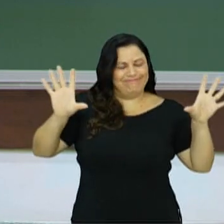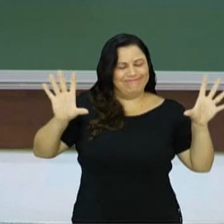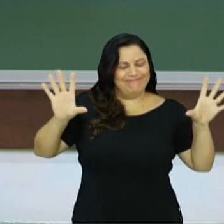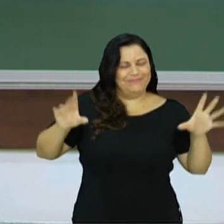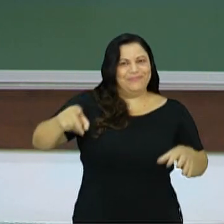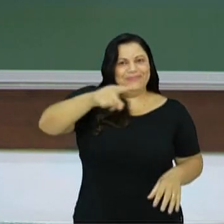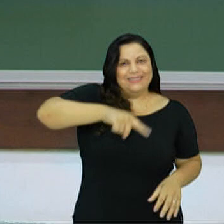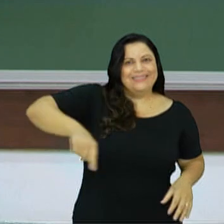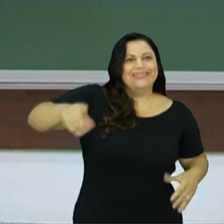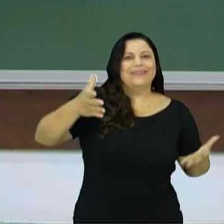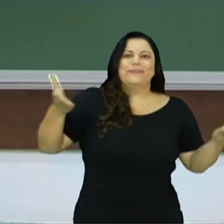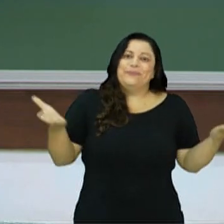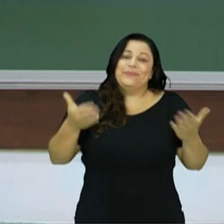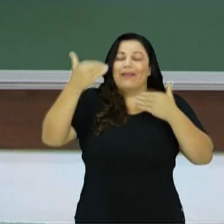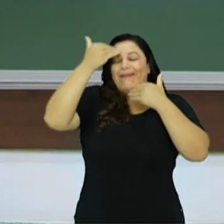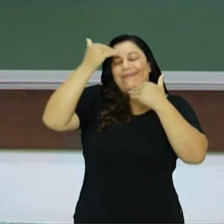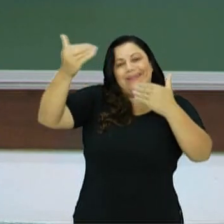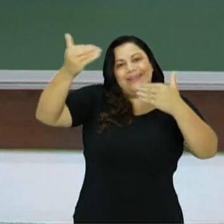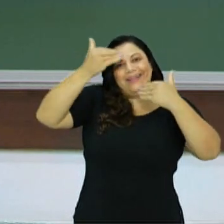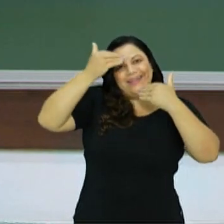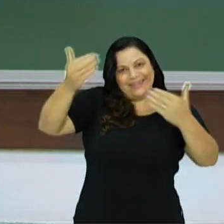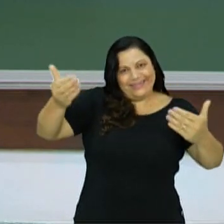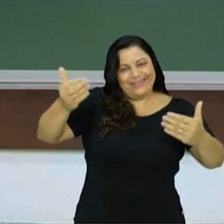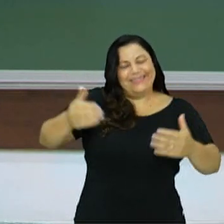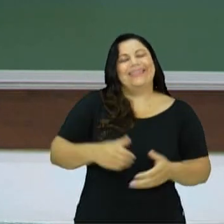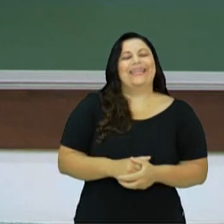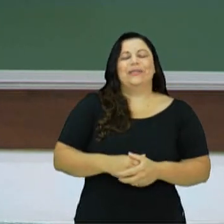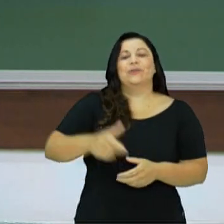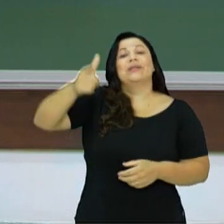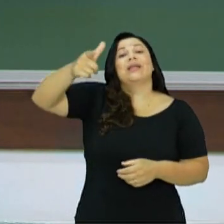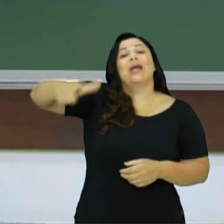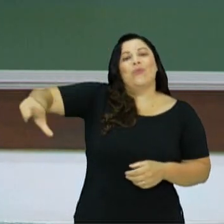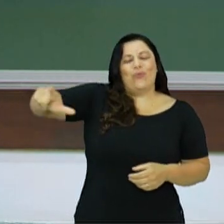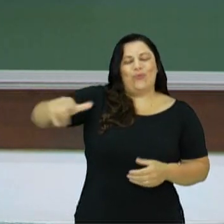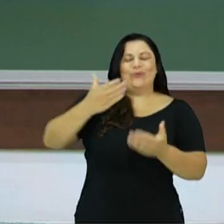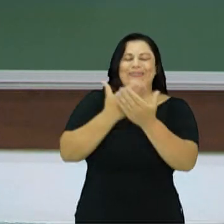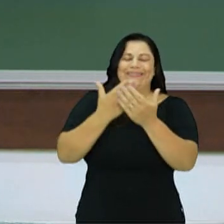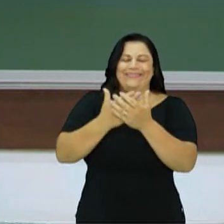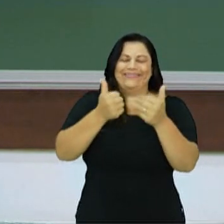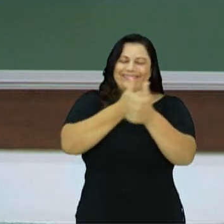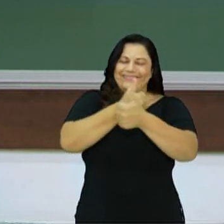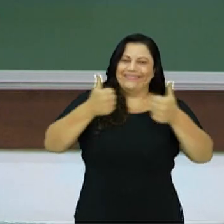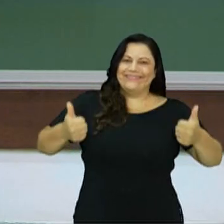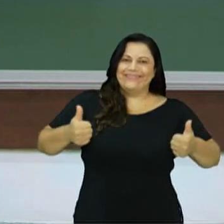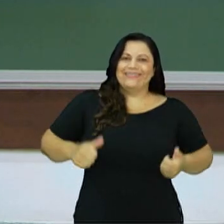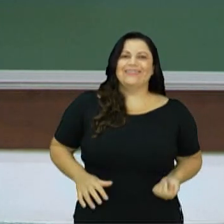tá? Então, gente, agradeço mais uma vez e até uma próxima aí. Valeu!